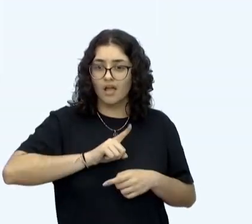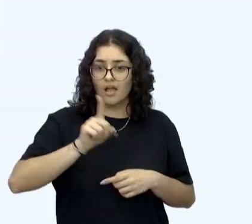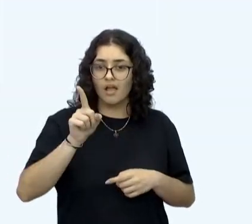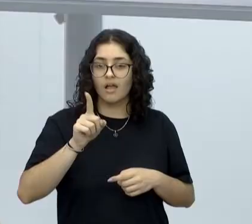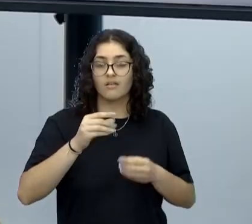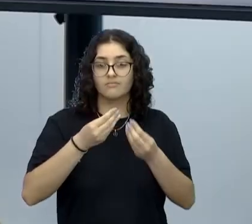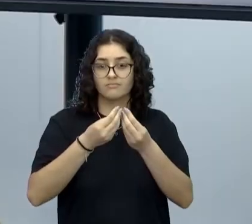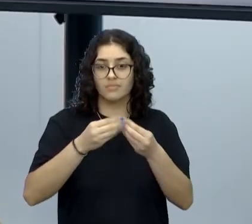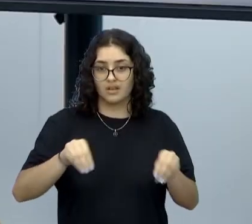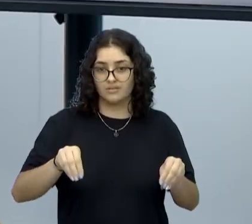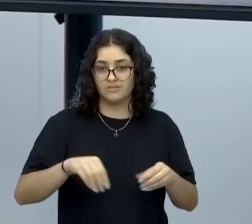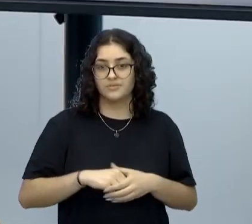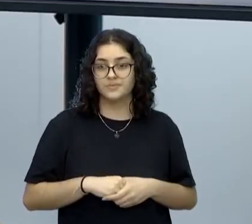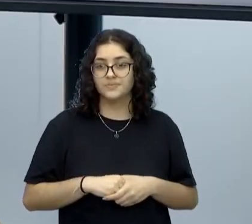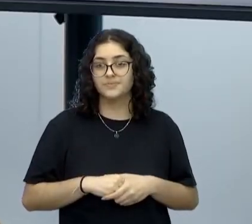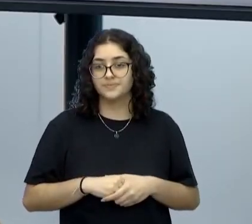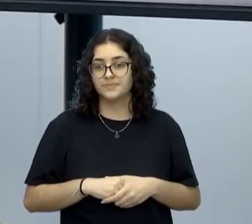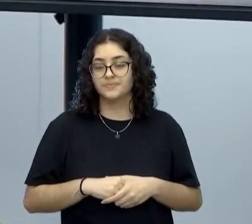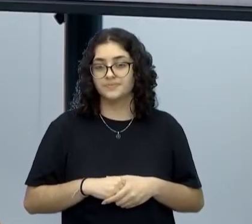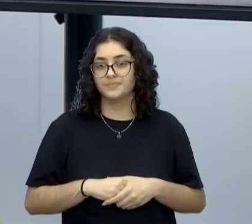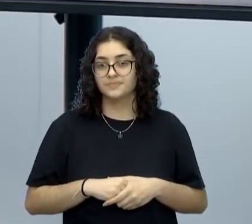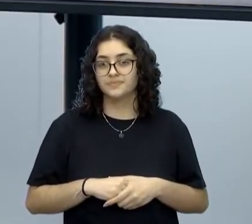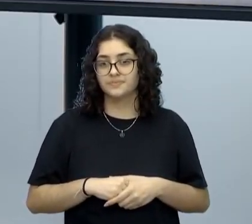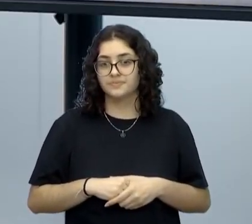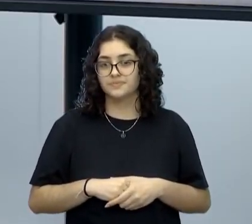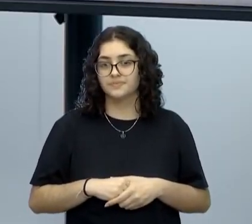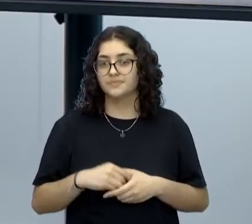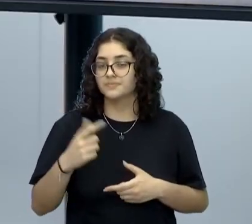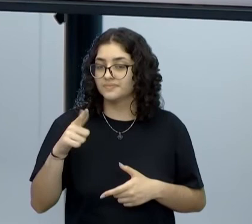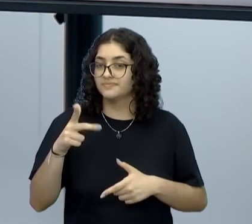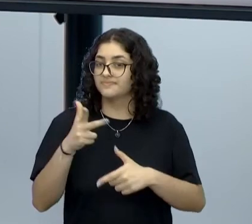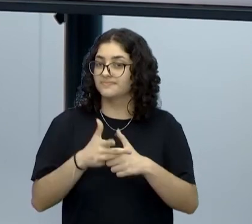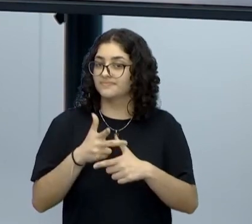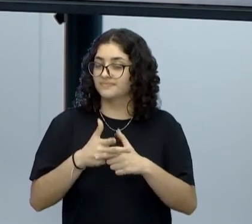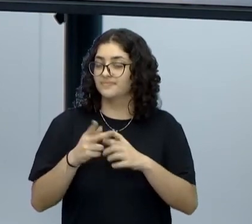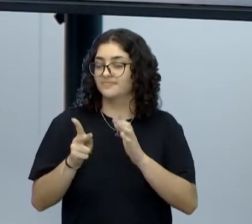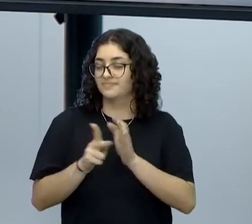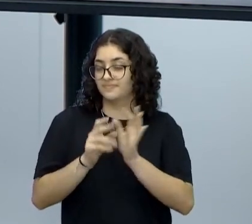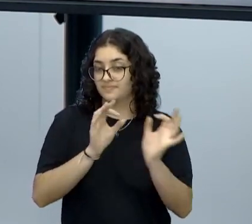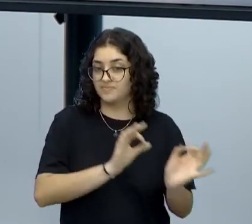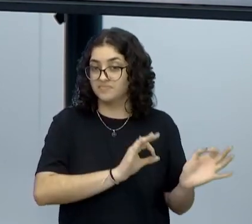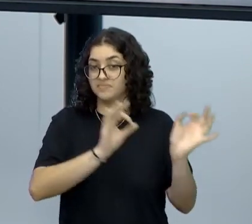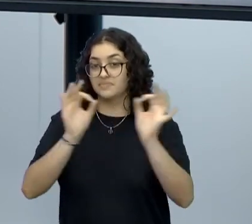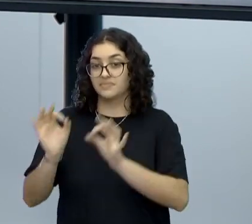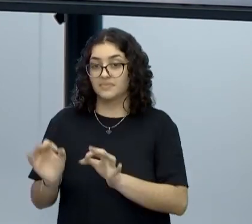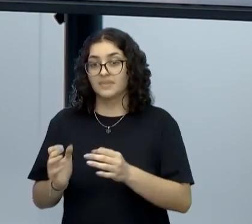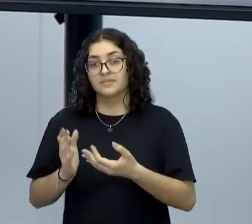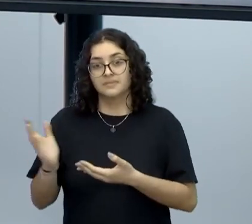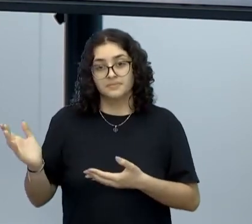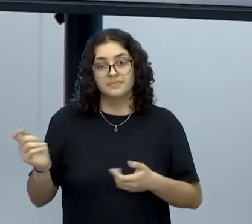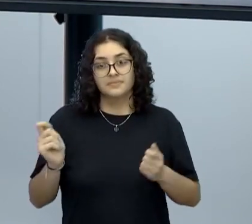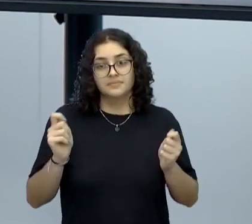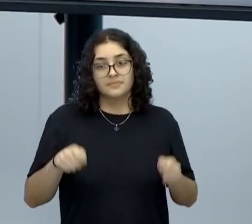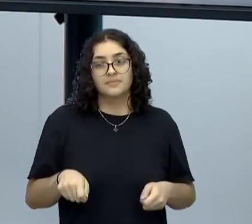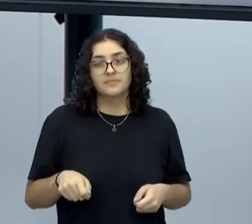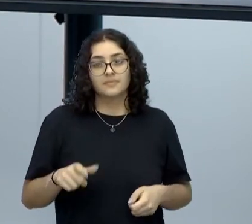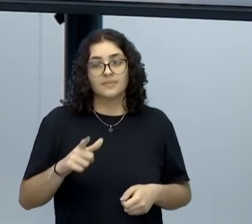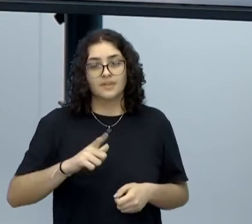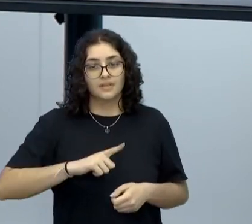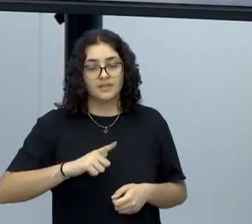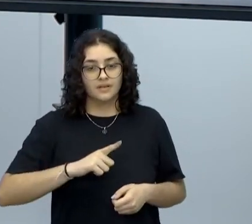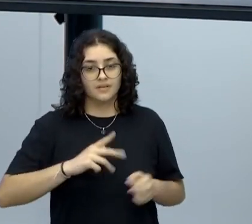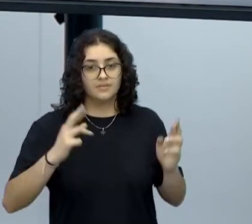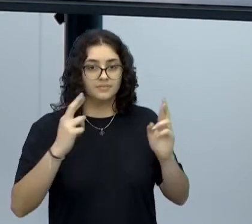ponto. Então, mais aí um pedaço do documentário para vocês que acompanharam